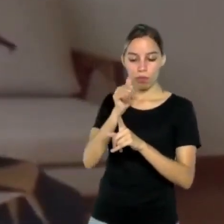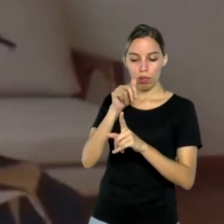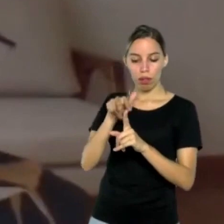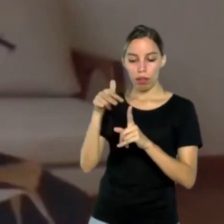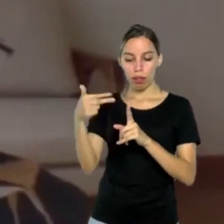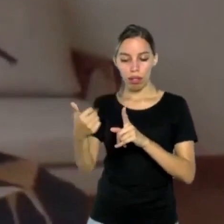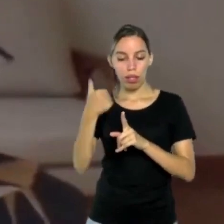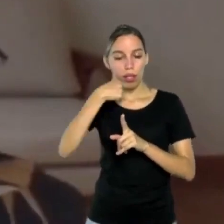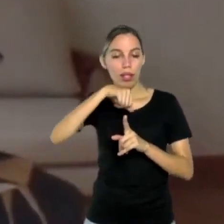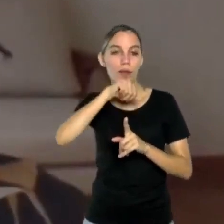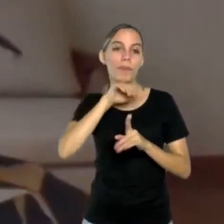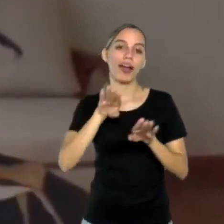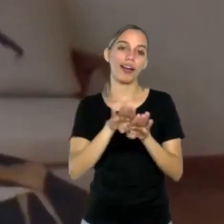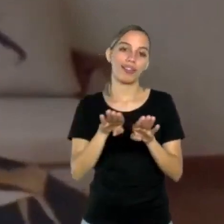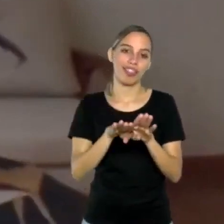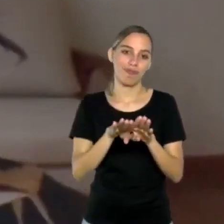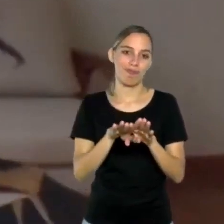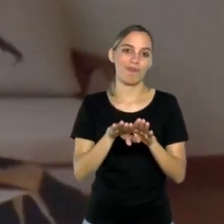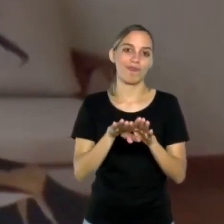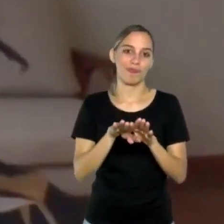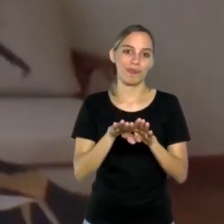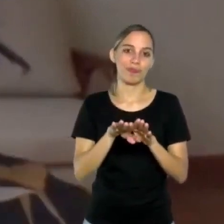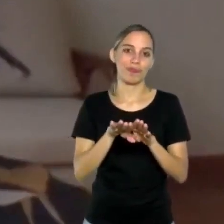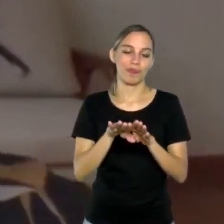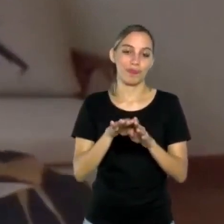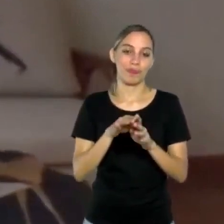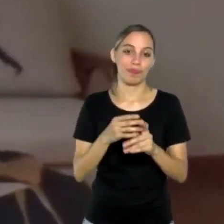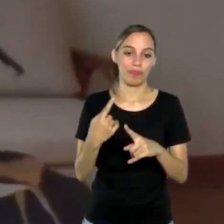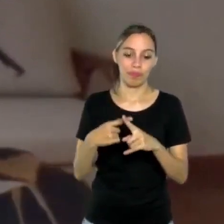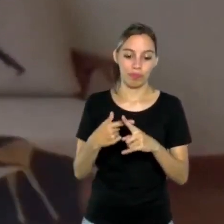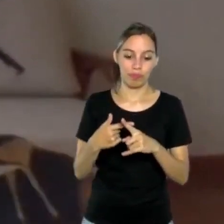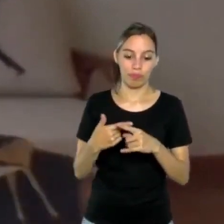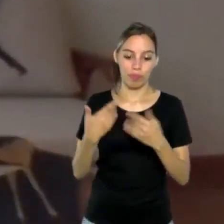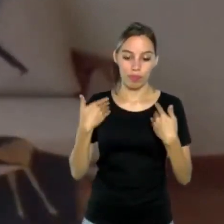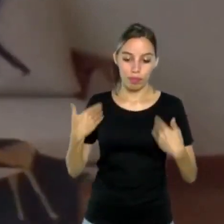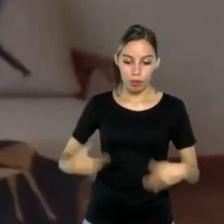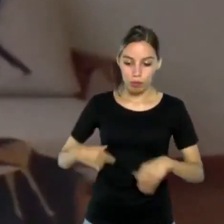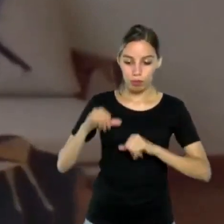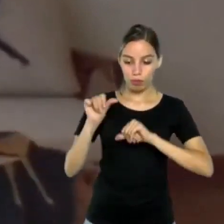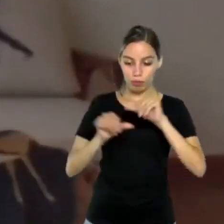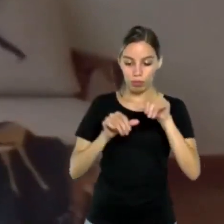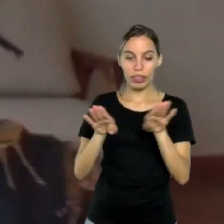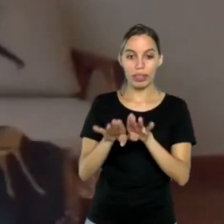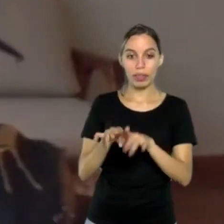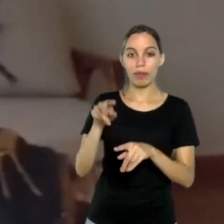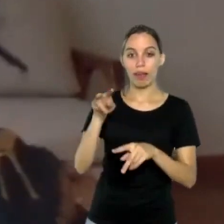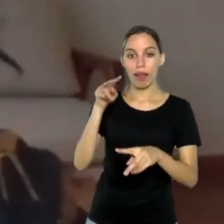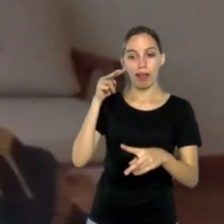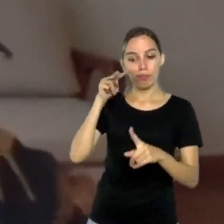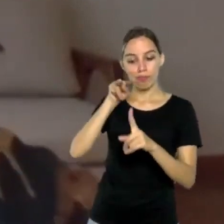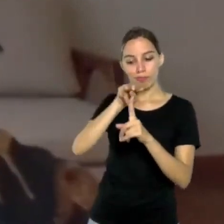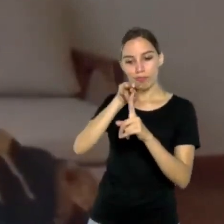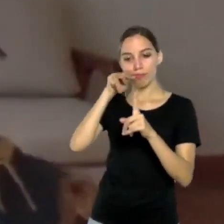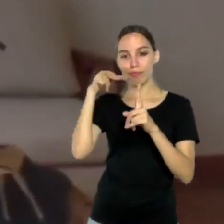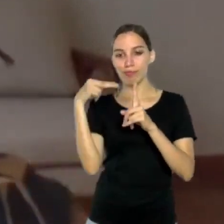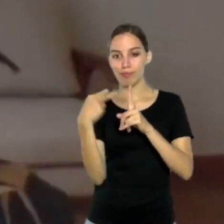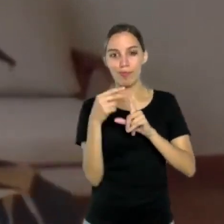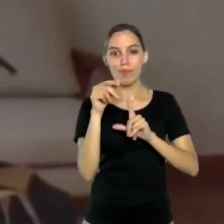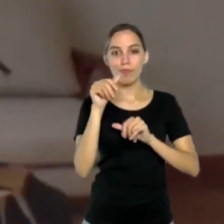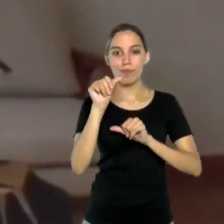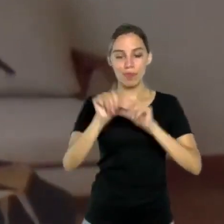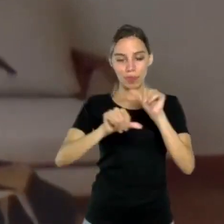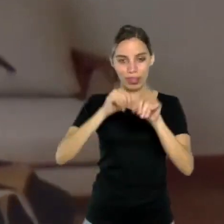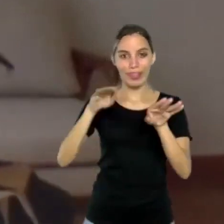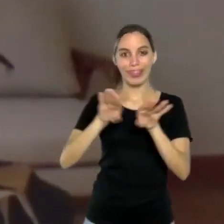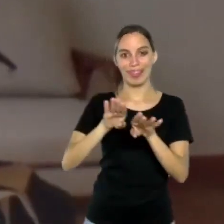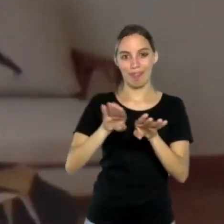também, né? Acho que a gente muda o corpo e muda o olhar, então eu acho que está sempre ali, elas estão sempre em tudo que